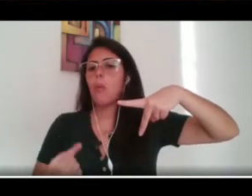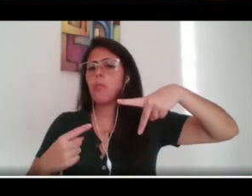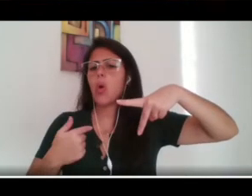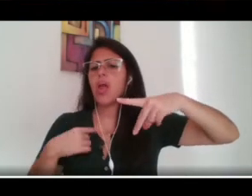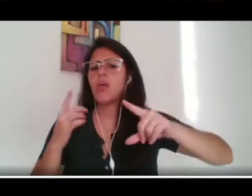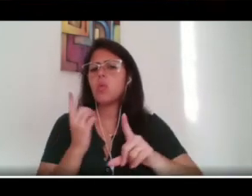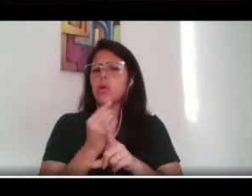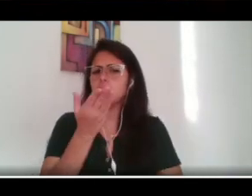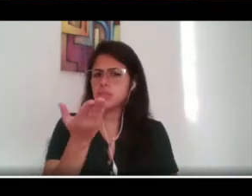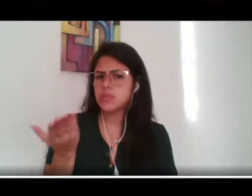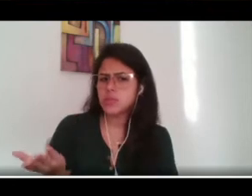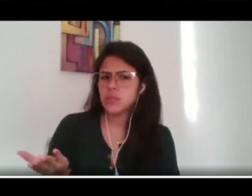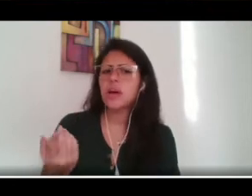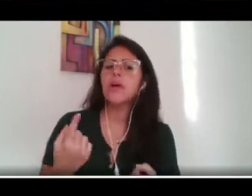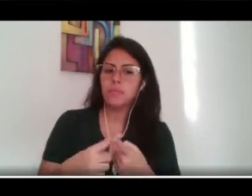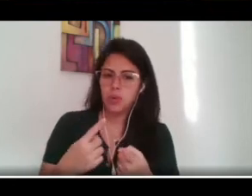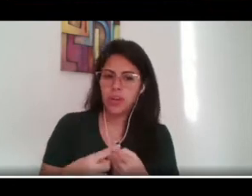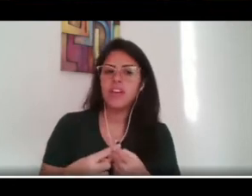tempo, tá?